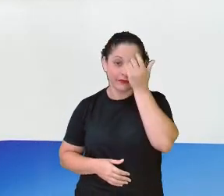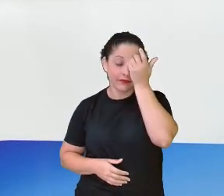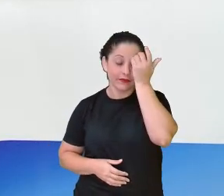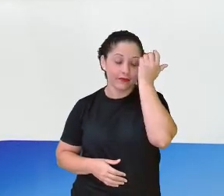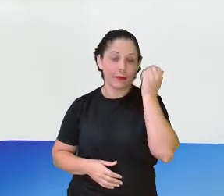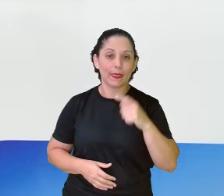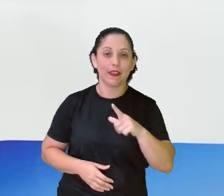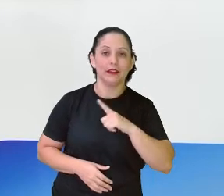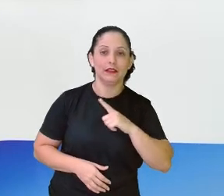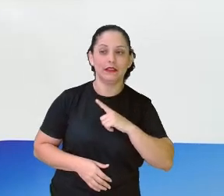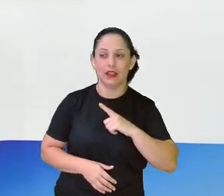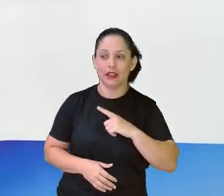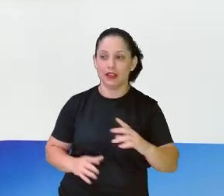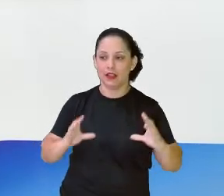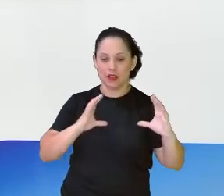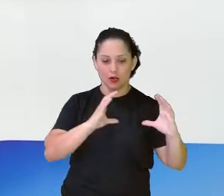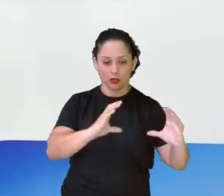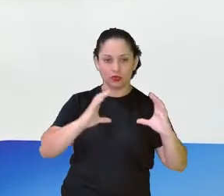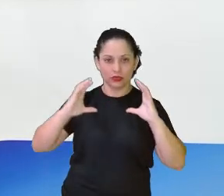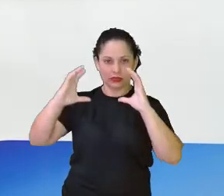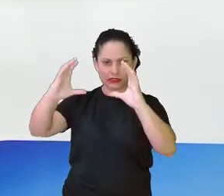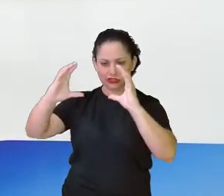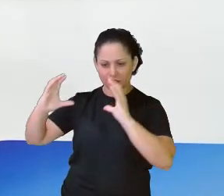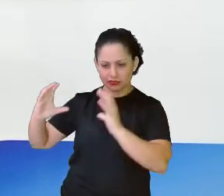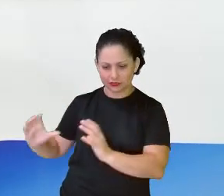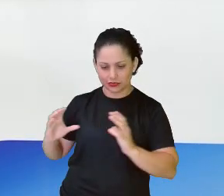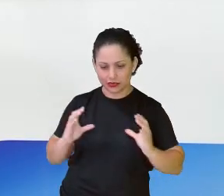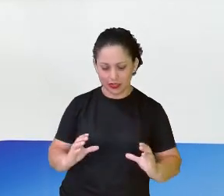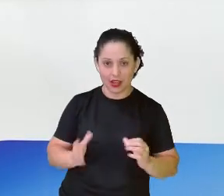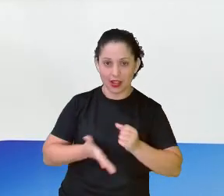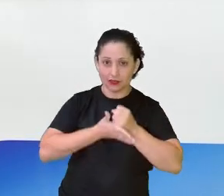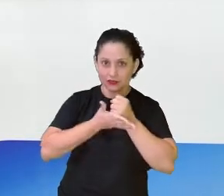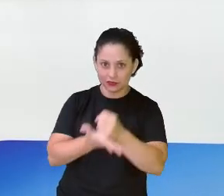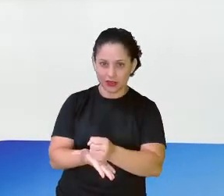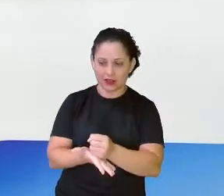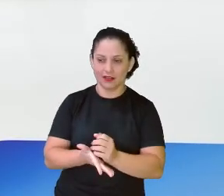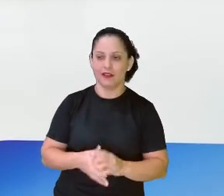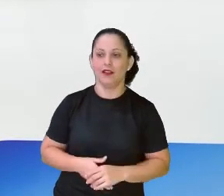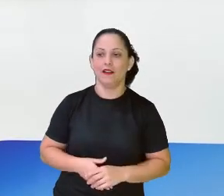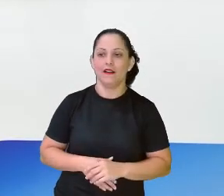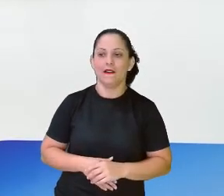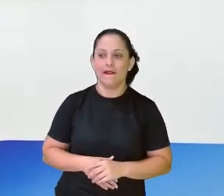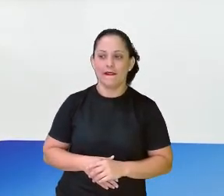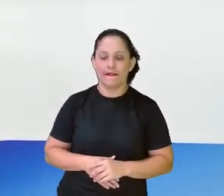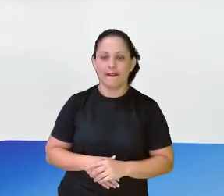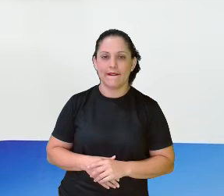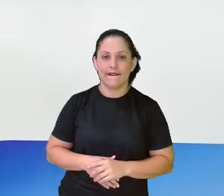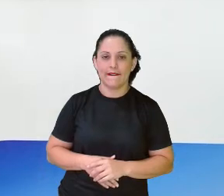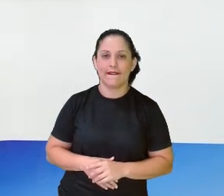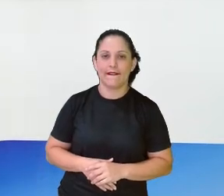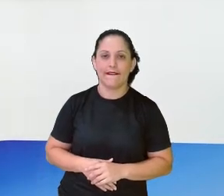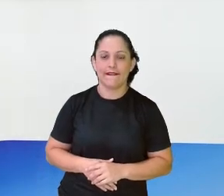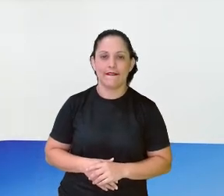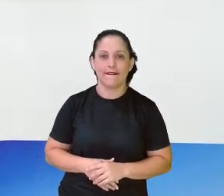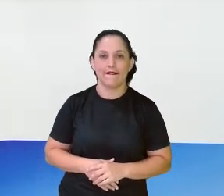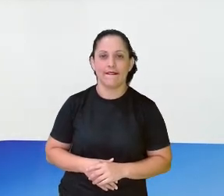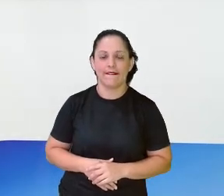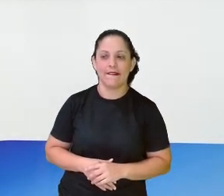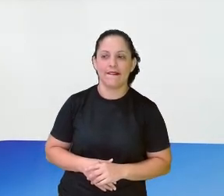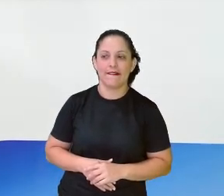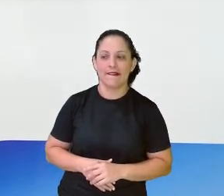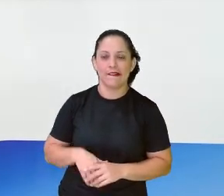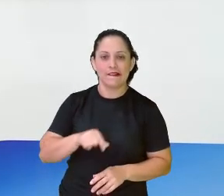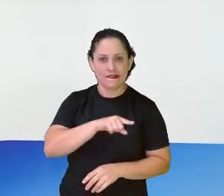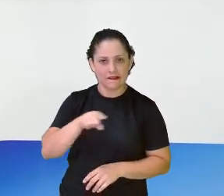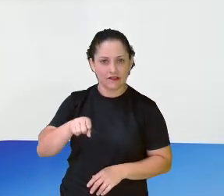podem me ajudar nessa situação. Deixa eu só colocar isso para cá. Lembra que